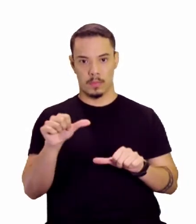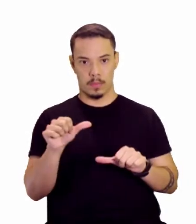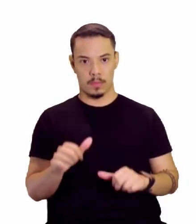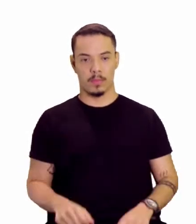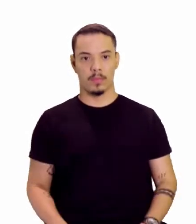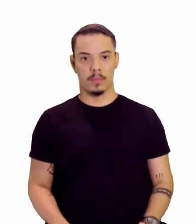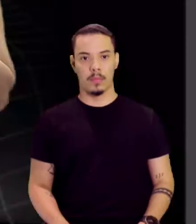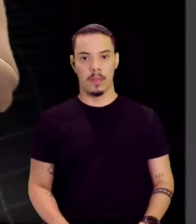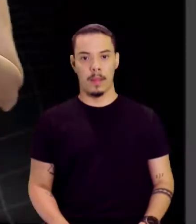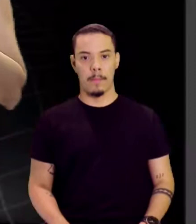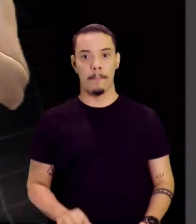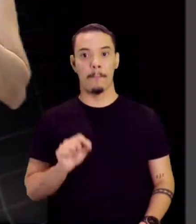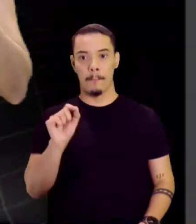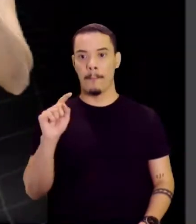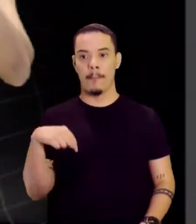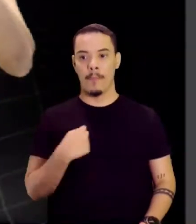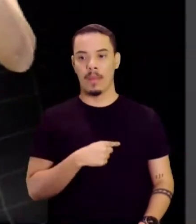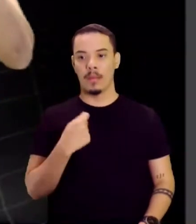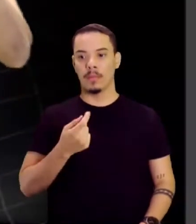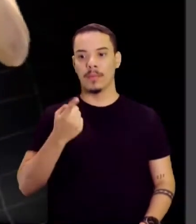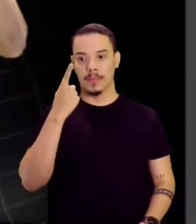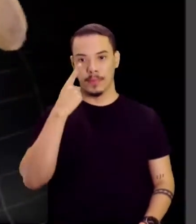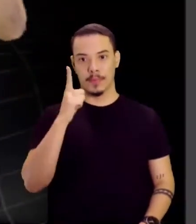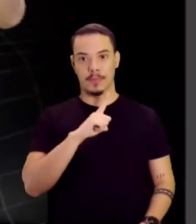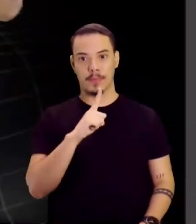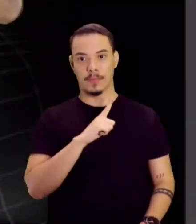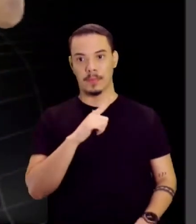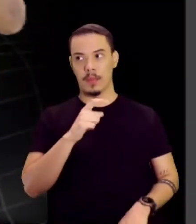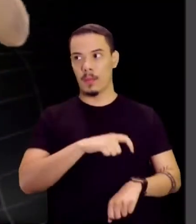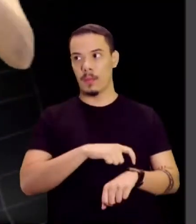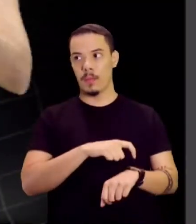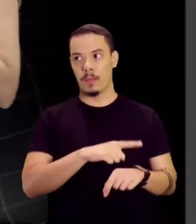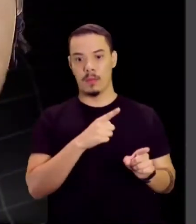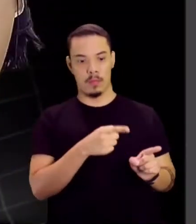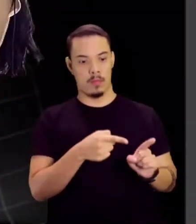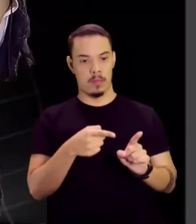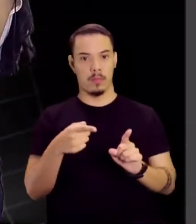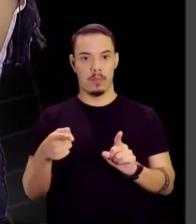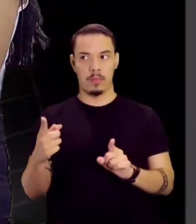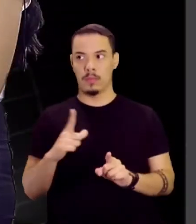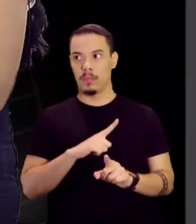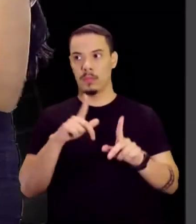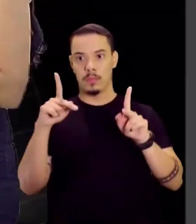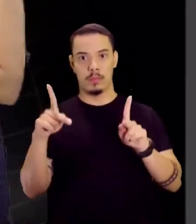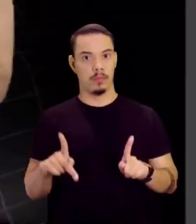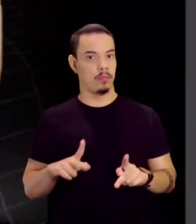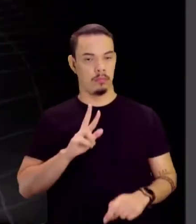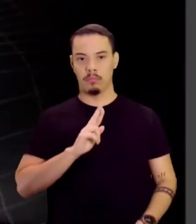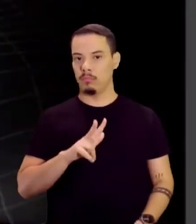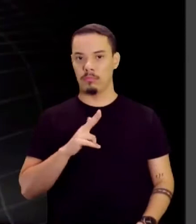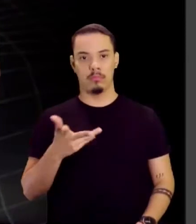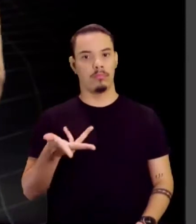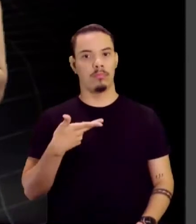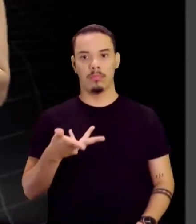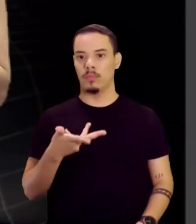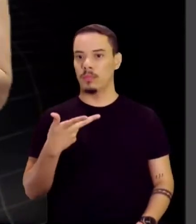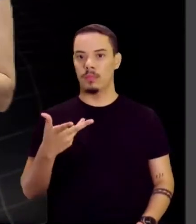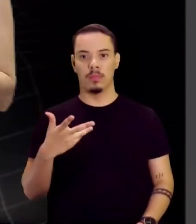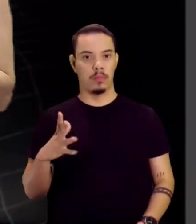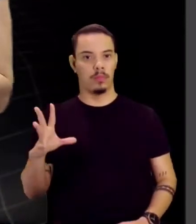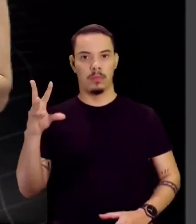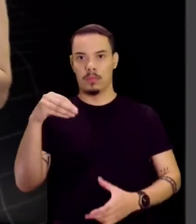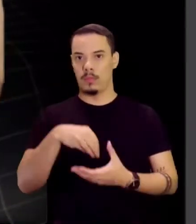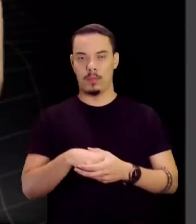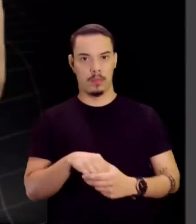só o que nós temos que ver ali. Os pontos representando na fotografia são as posições não as velocidades, ocupadas pela nossa